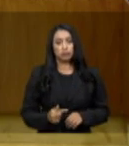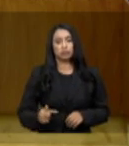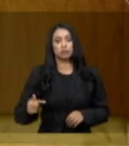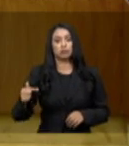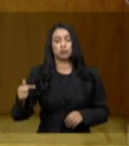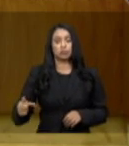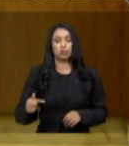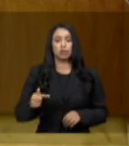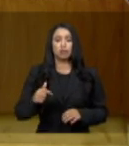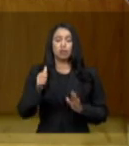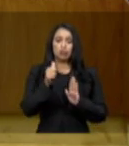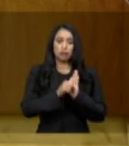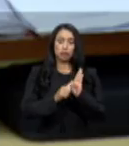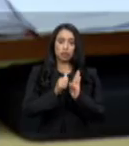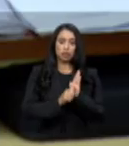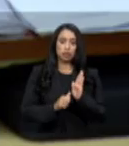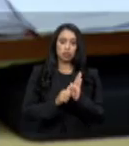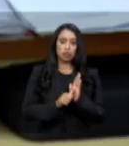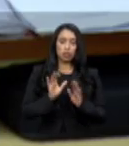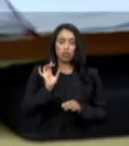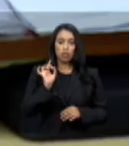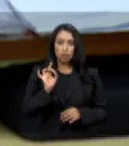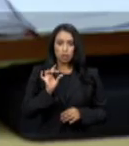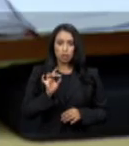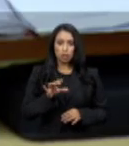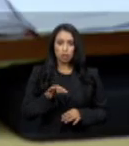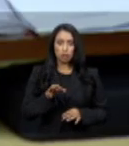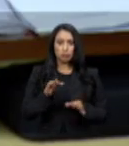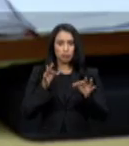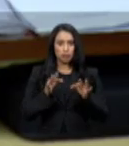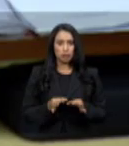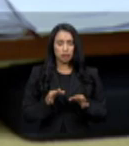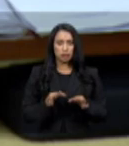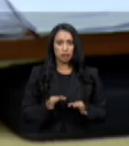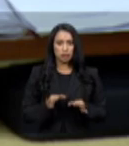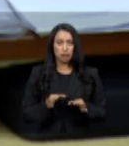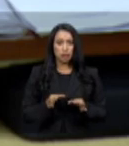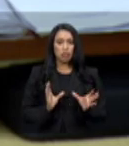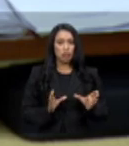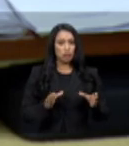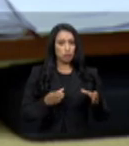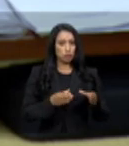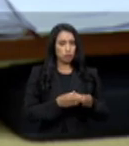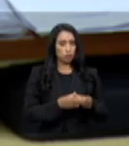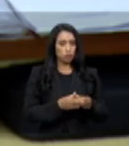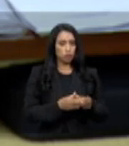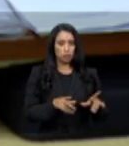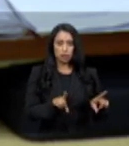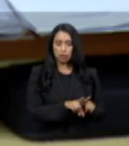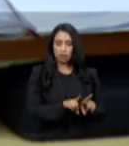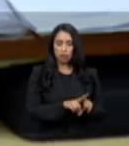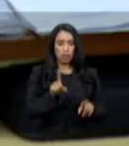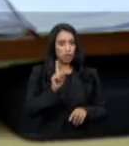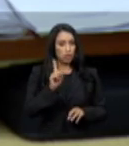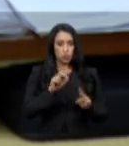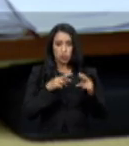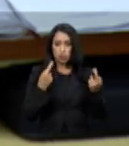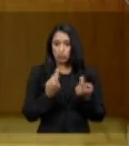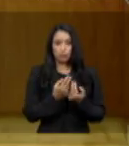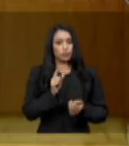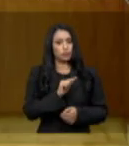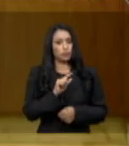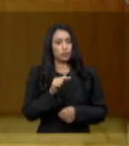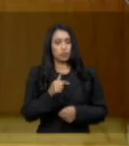criar colocar as agendas apenas para confirmar presidente as turmas também não se reunirão na próxima